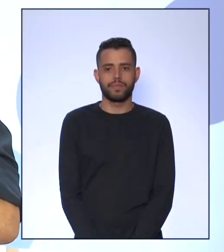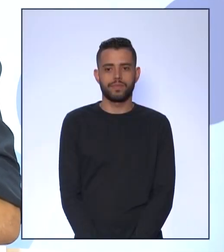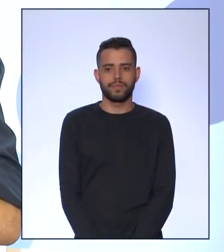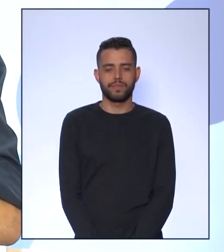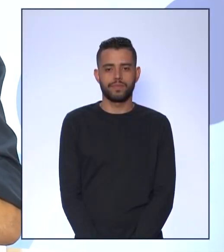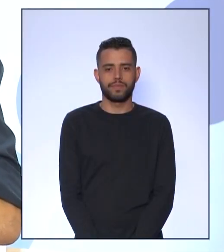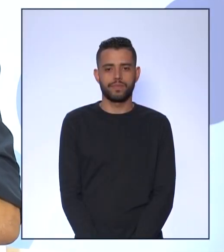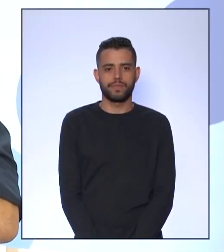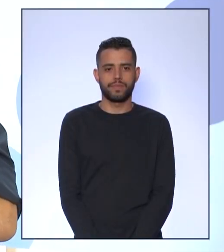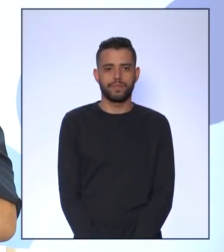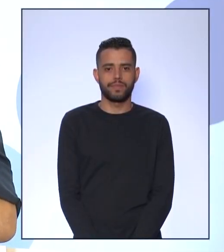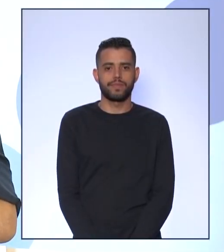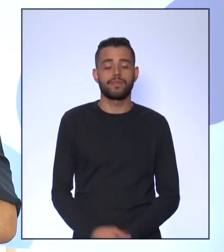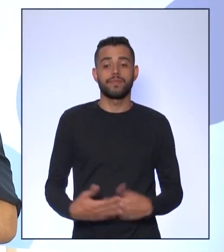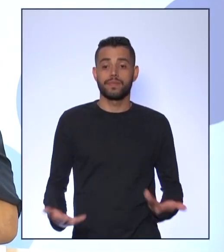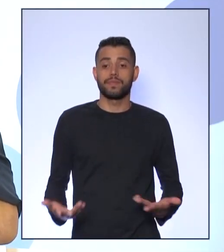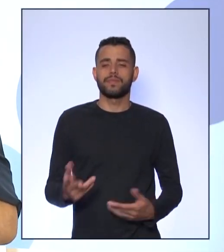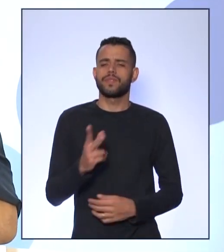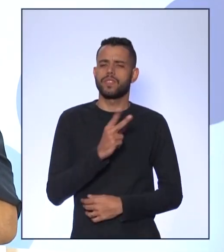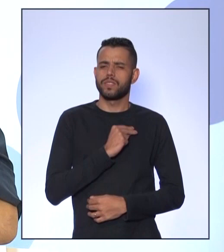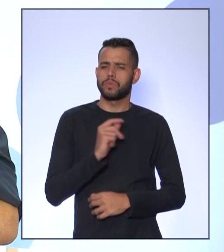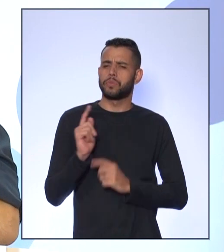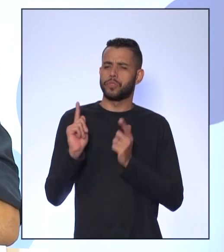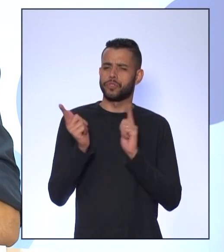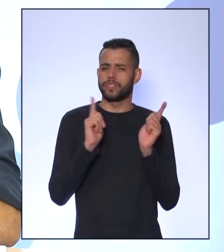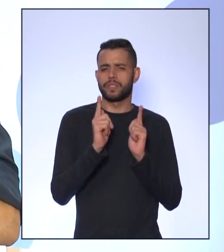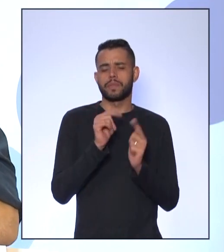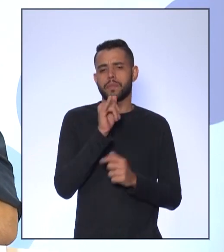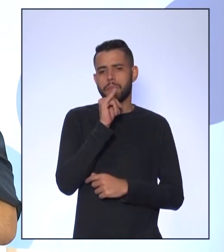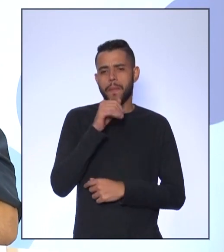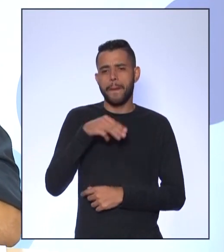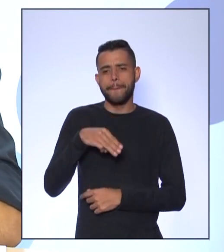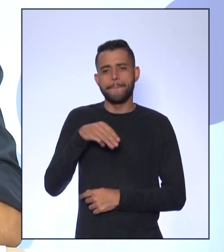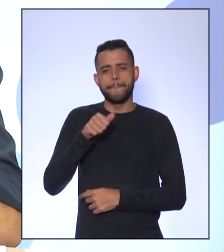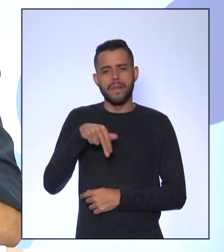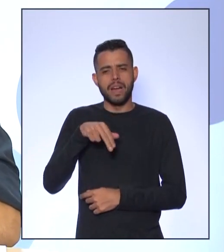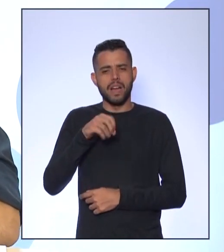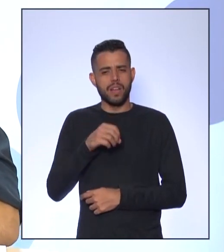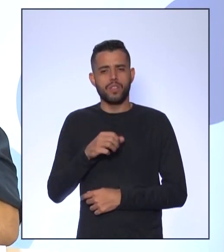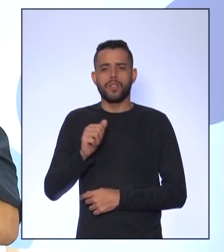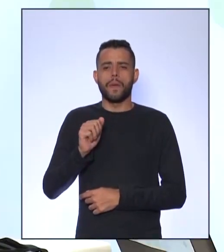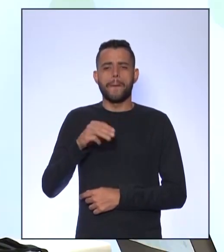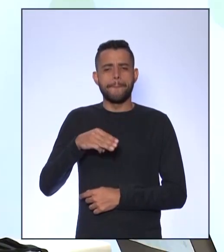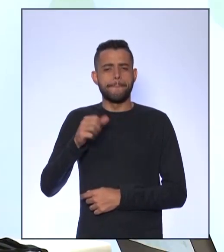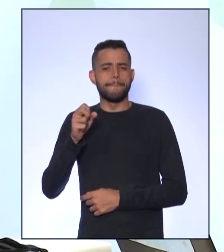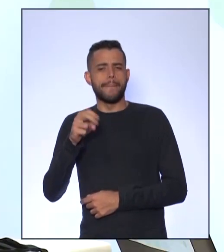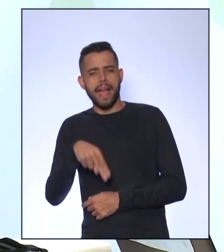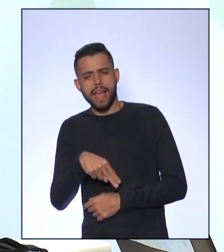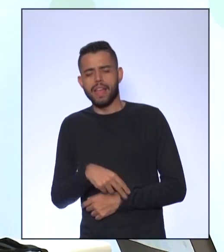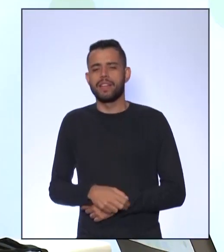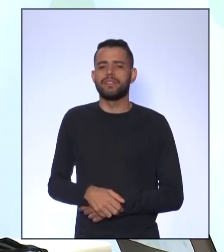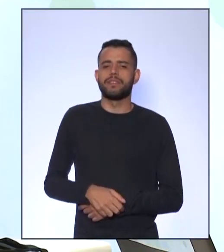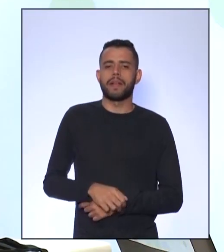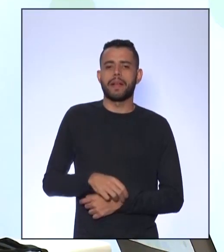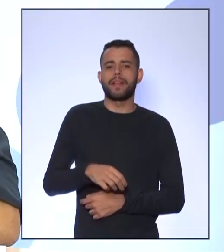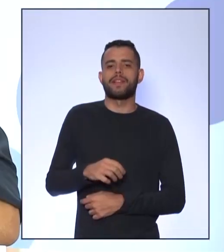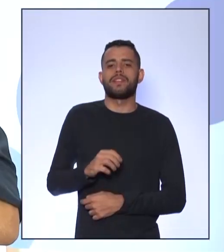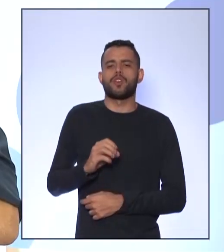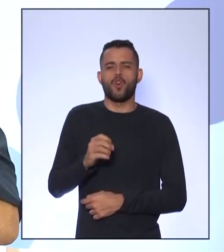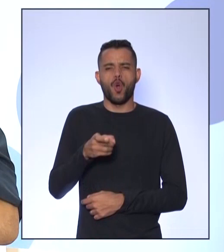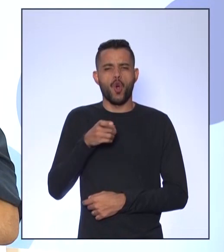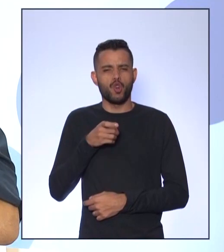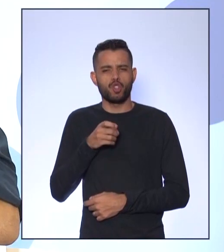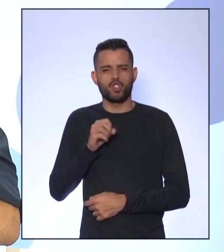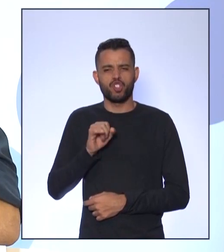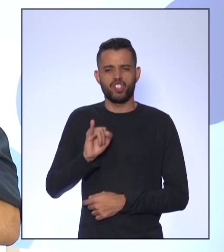Nossa, professora Kátia, eu me diverti bastante aqui. Palavras como mano, man, irmão, da hora, oxe, essa é